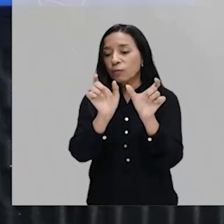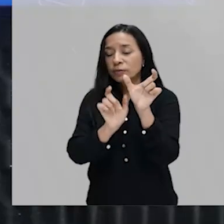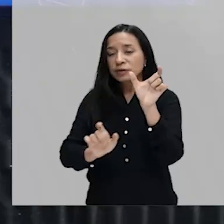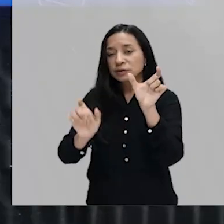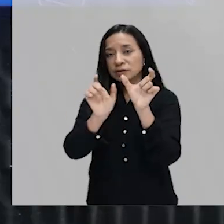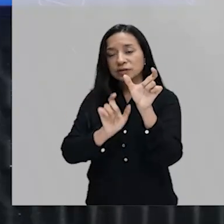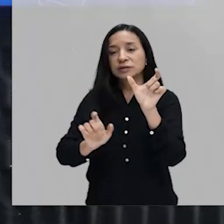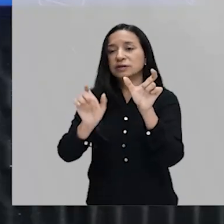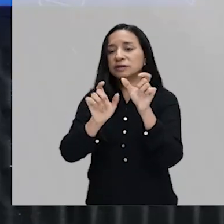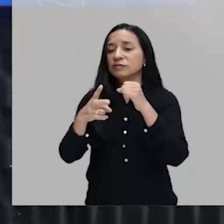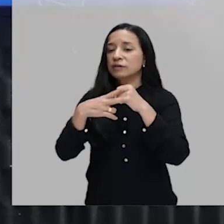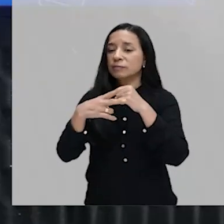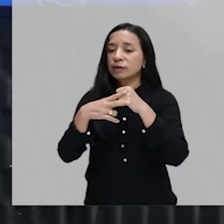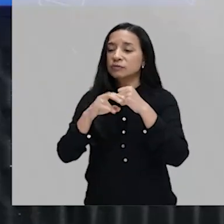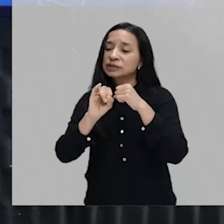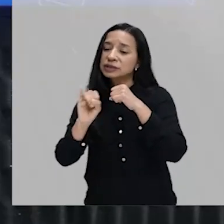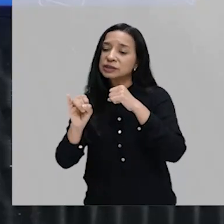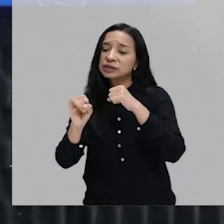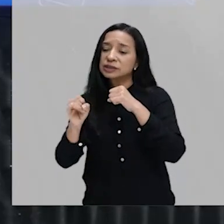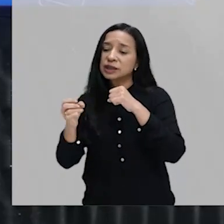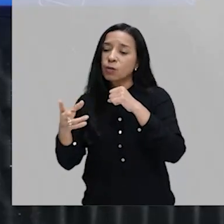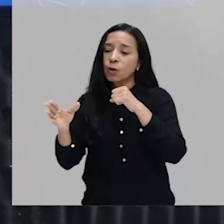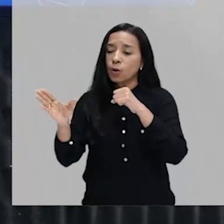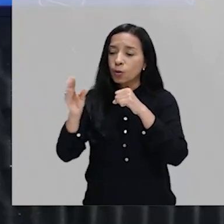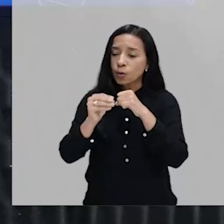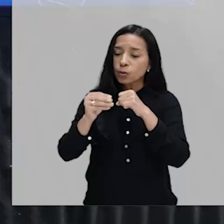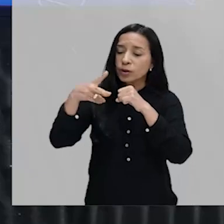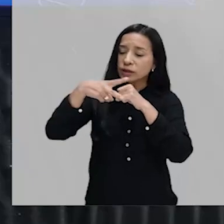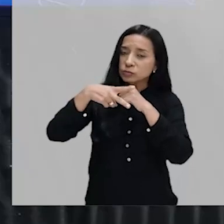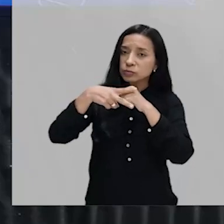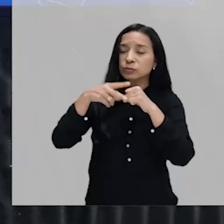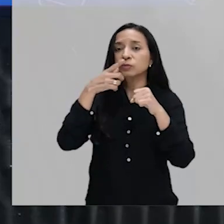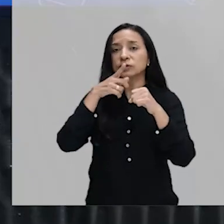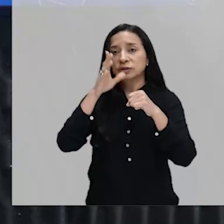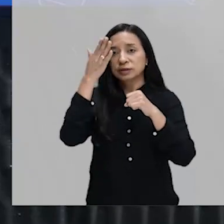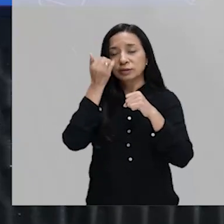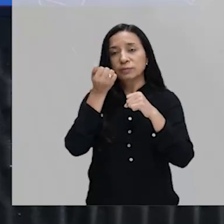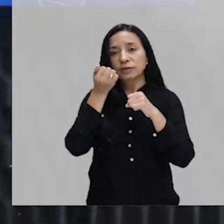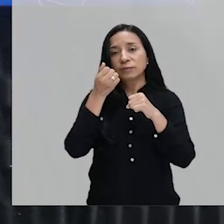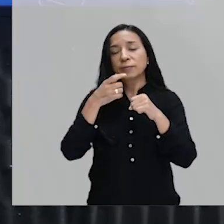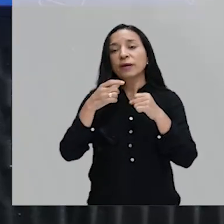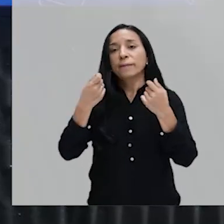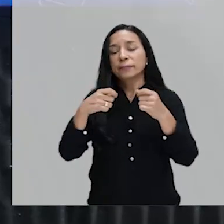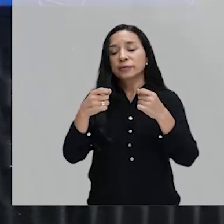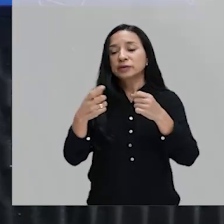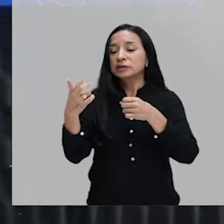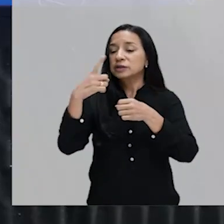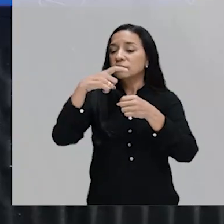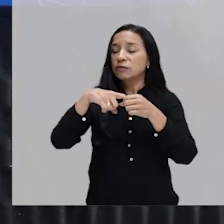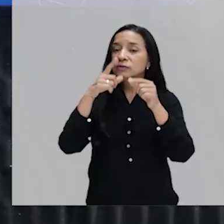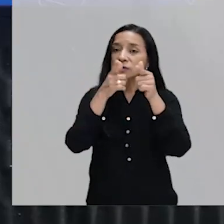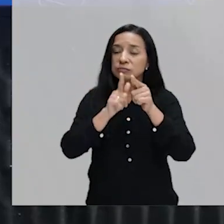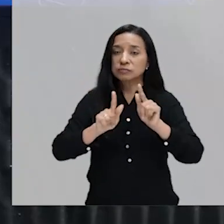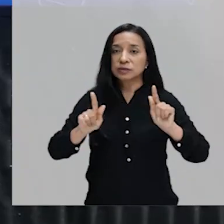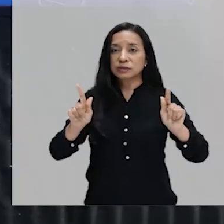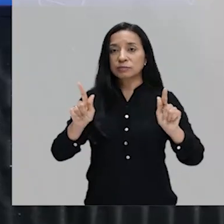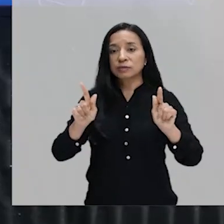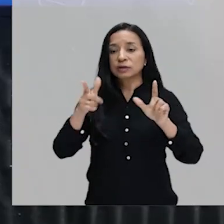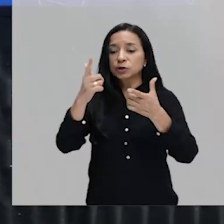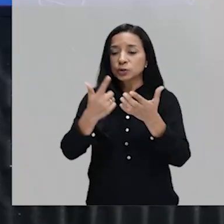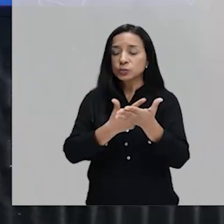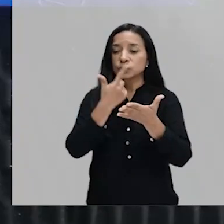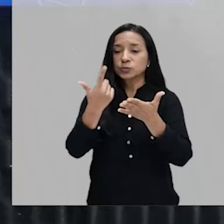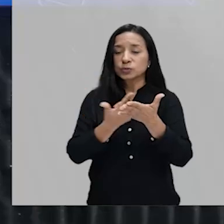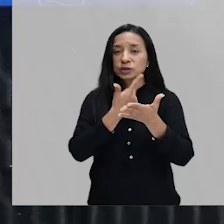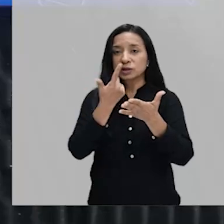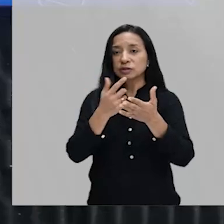mesmo se eu não colocasse o pronome, eu conseguiria identificar. Aí vocês têm que voltar lá na gramática de vocês, nos livros de